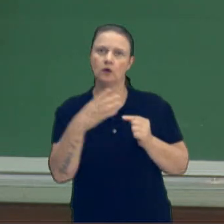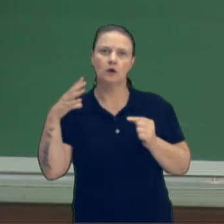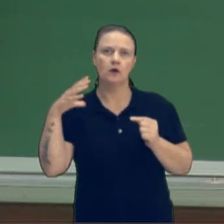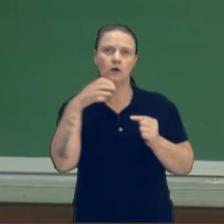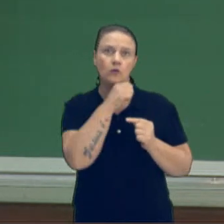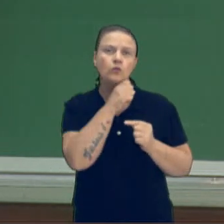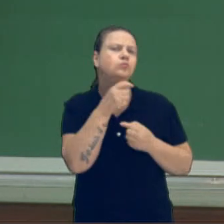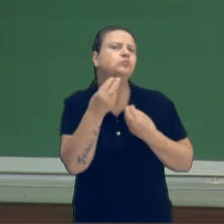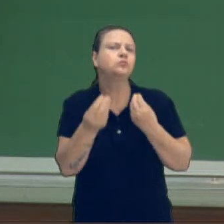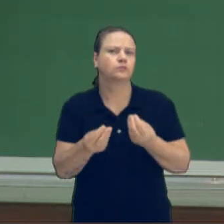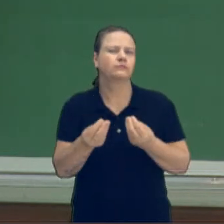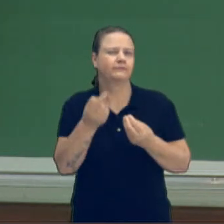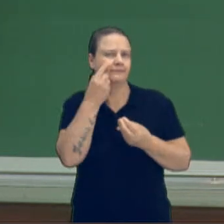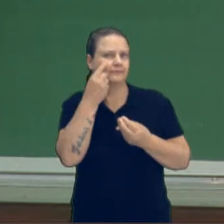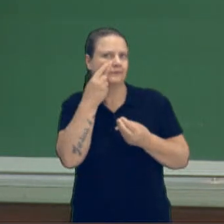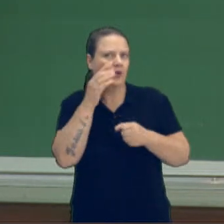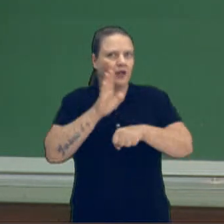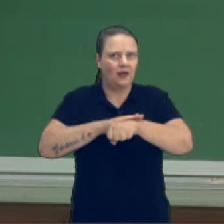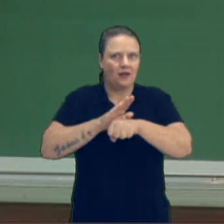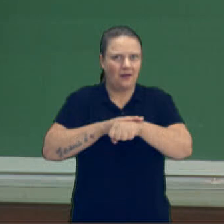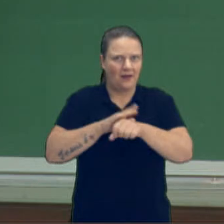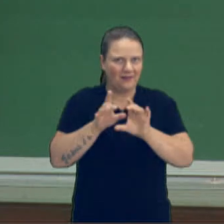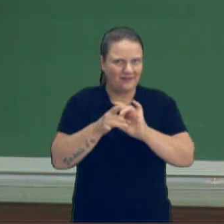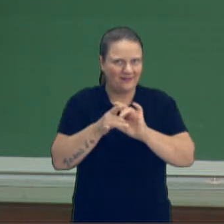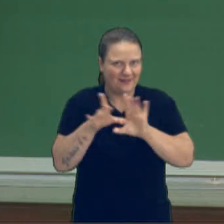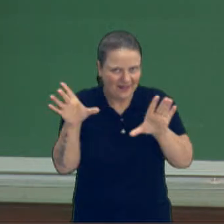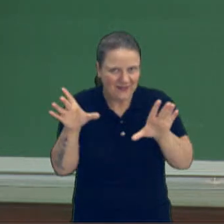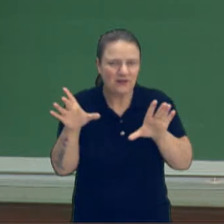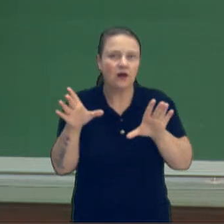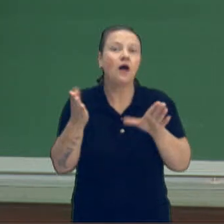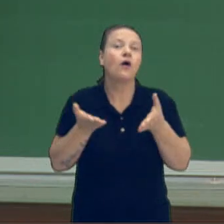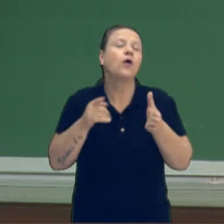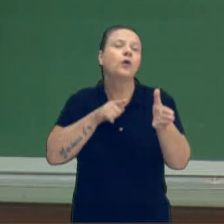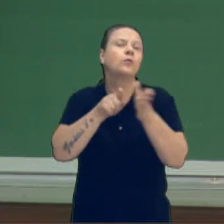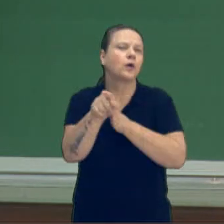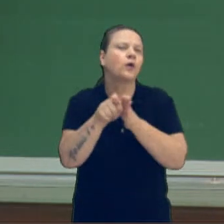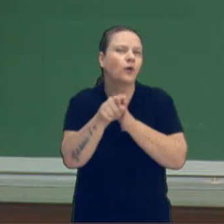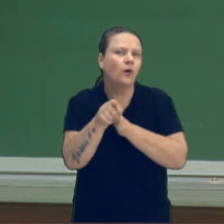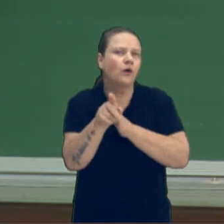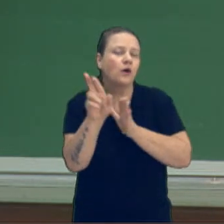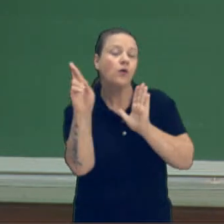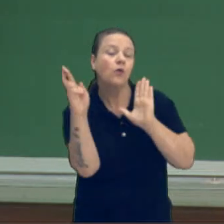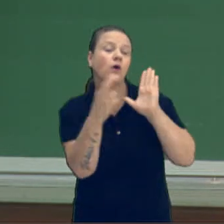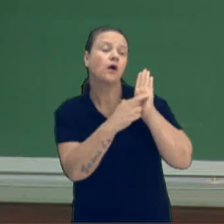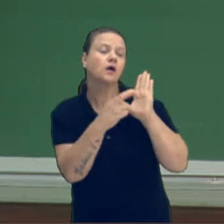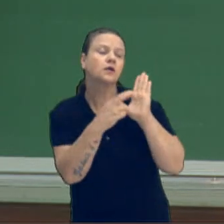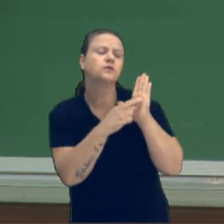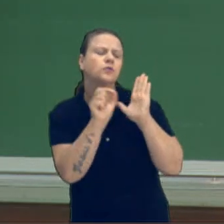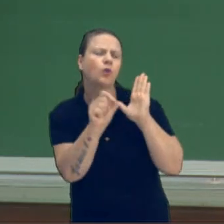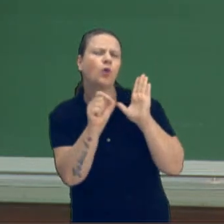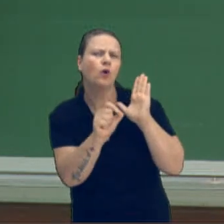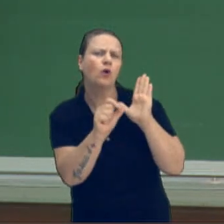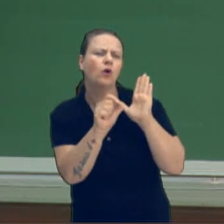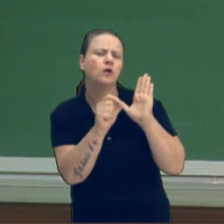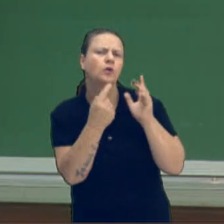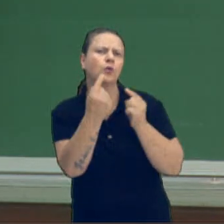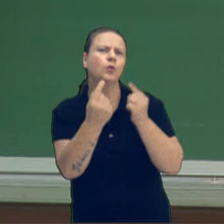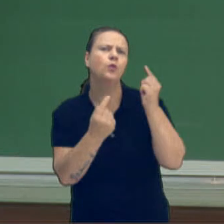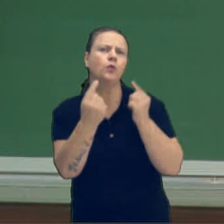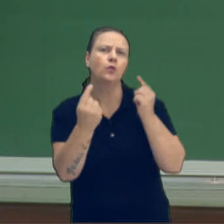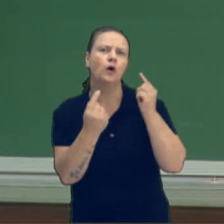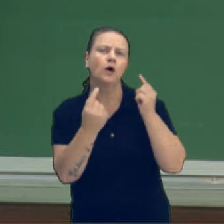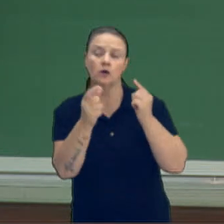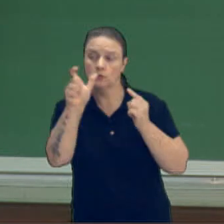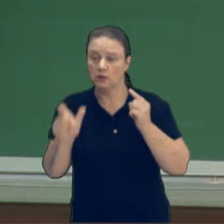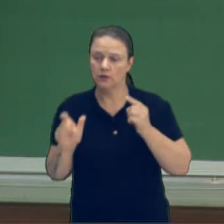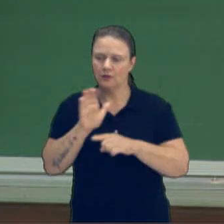tá certo? Vou deixar a perguntinha aqui para vocês, tá? E vou dar um tempo para vocês pensarem qual dos atletas que seria